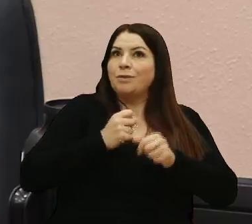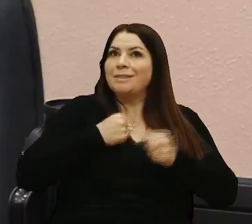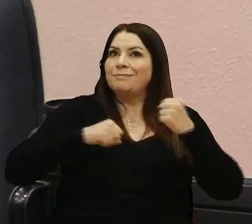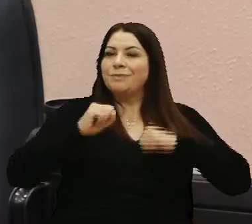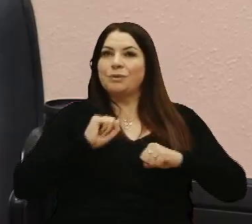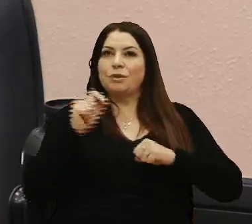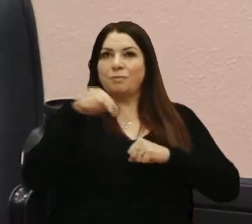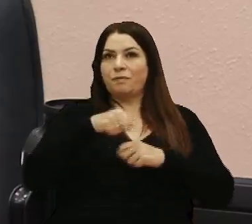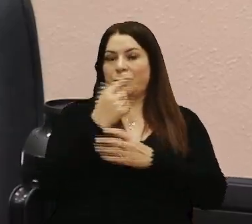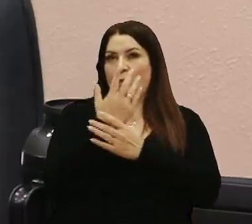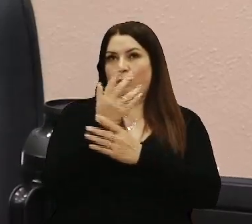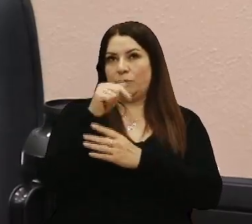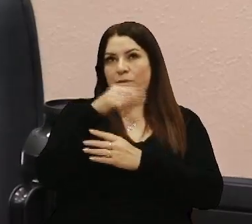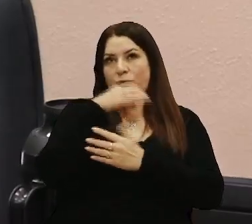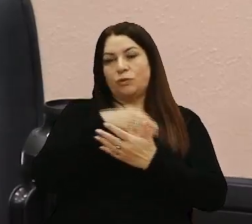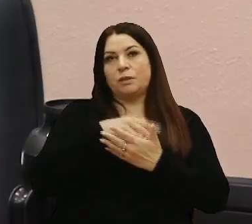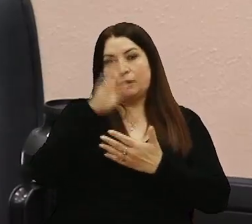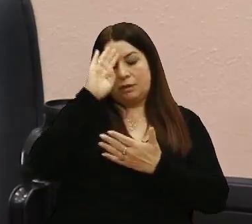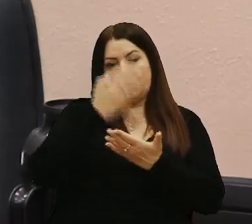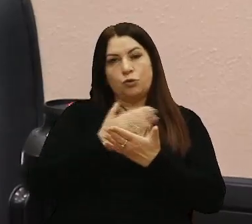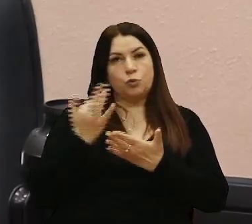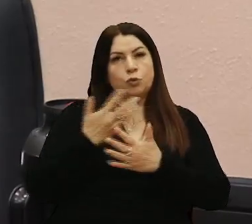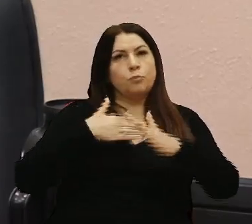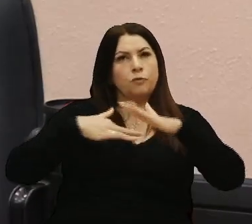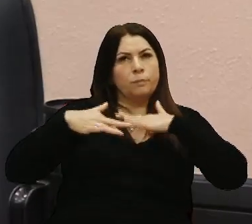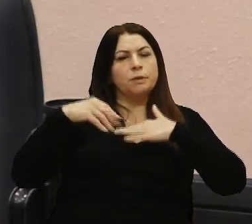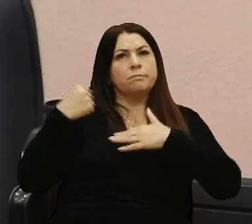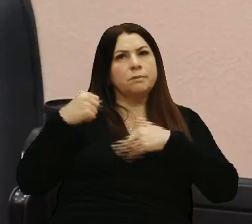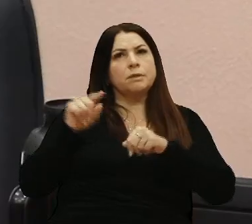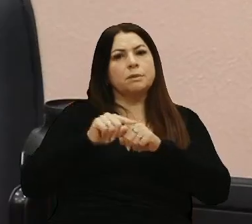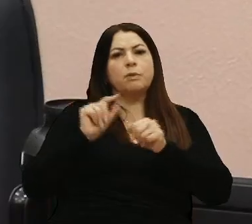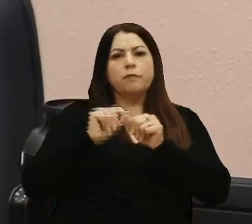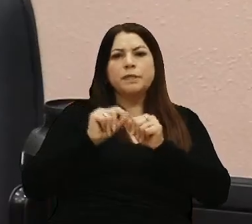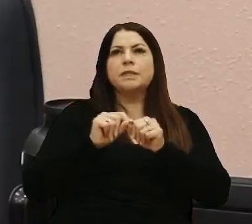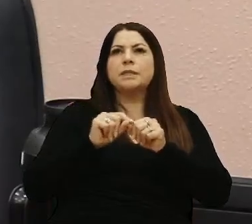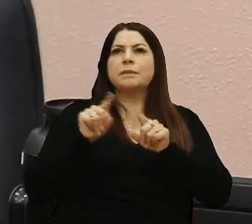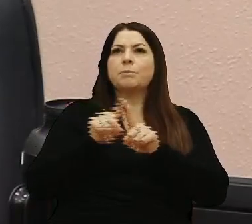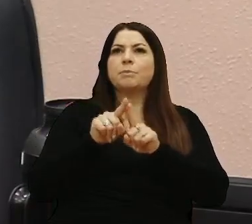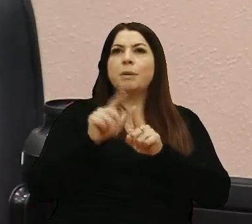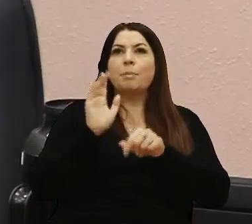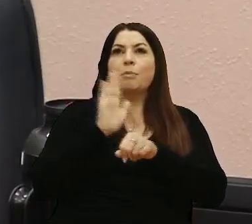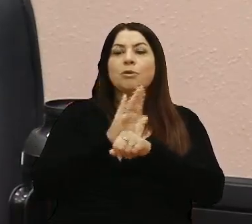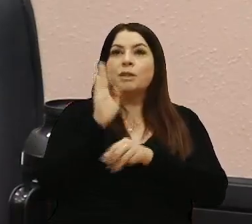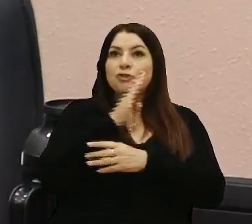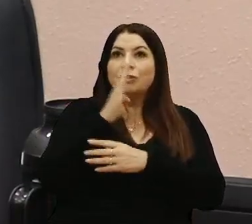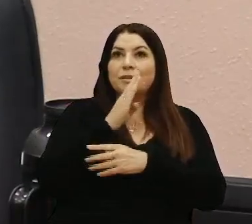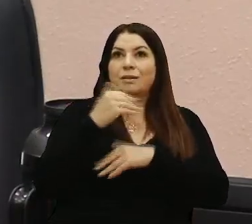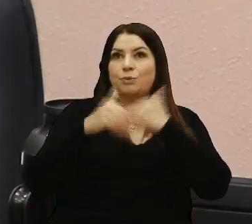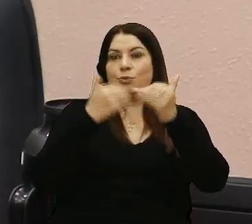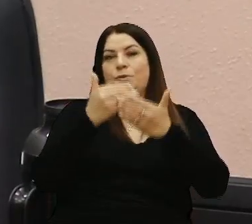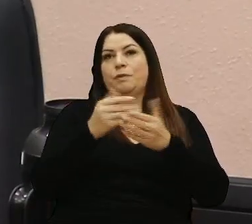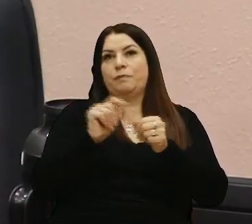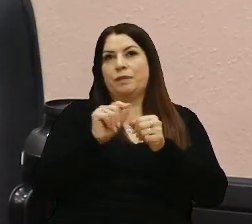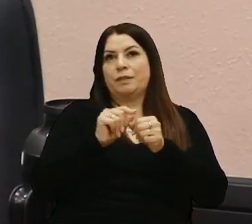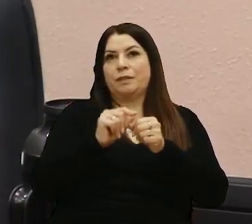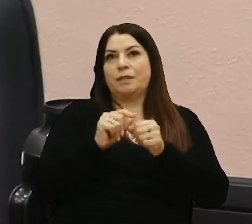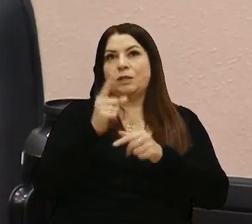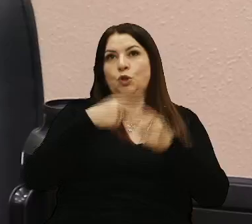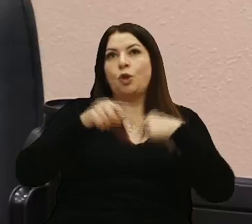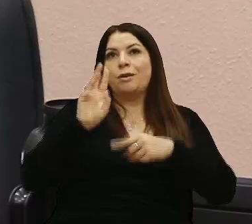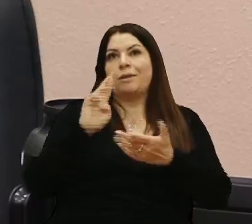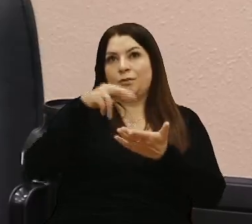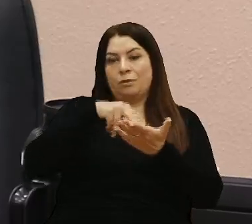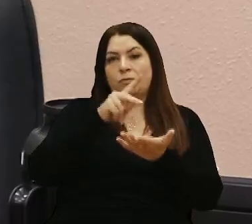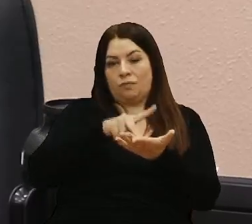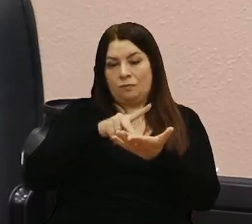URGS para Caxias, e acredito que todos os movimentos necessários que possamos fazer, temos que fazer para poder agilizar esse processo e fazer com que ela se torne realidade